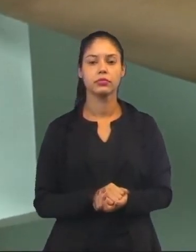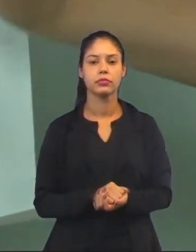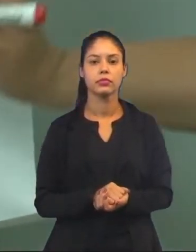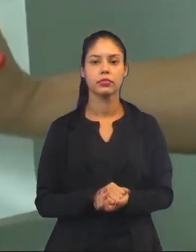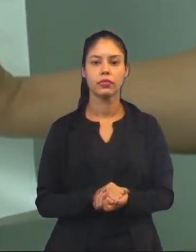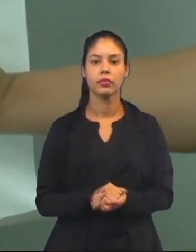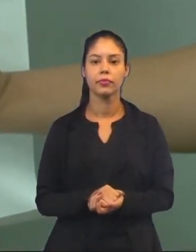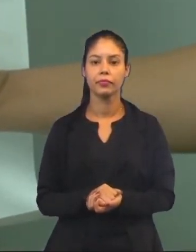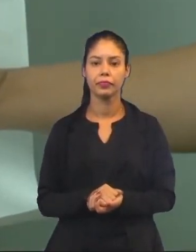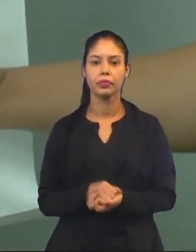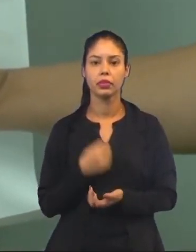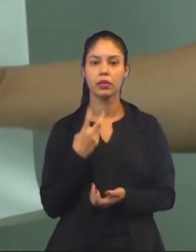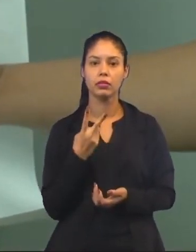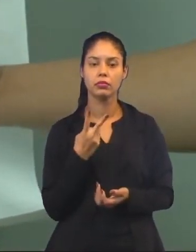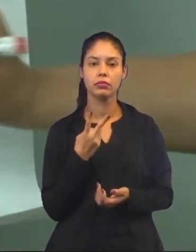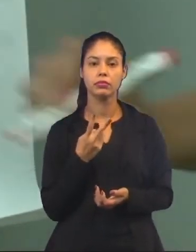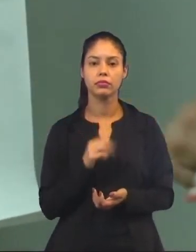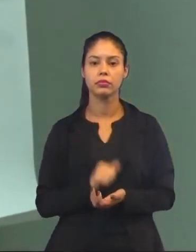Quantas dezenas?